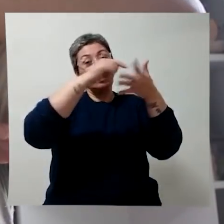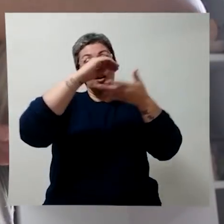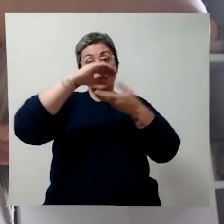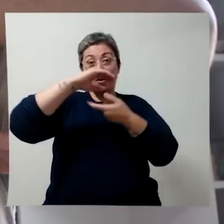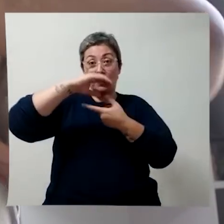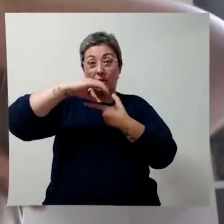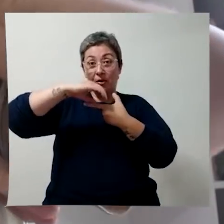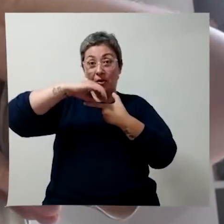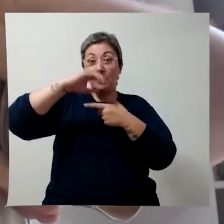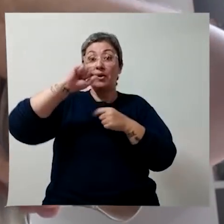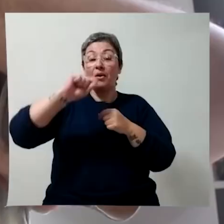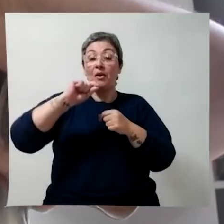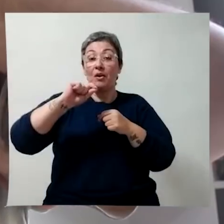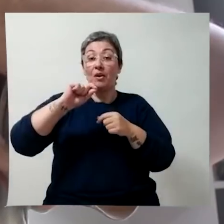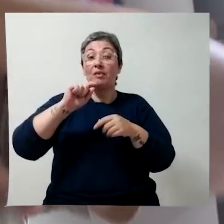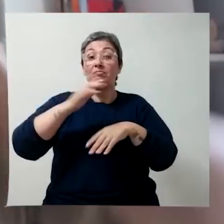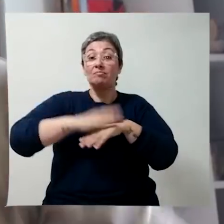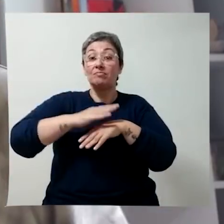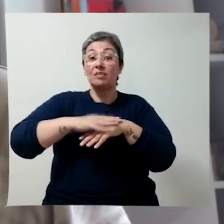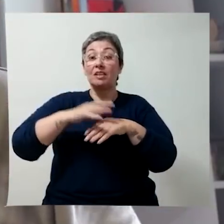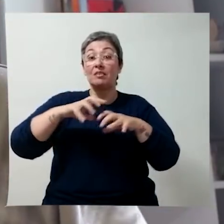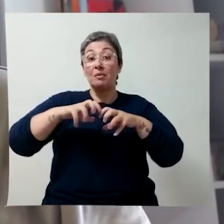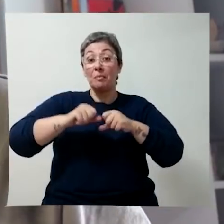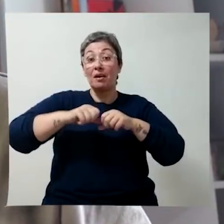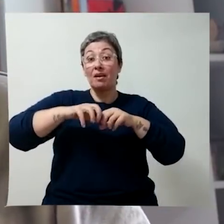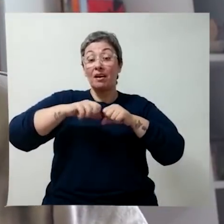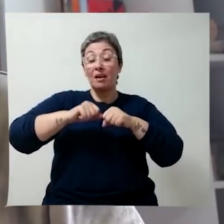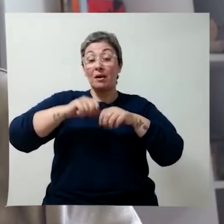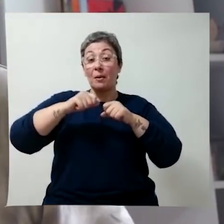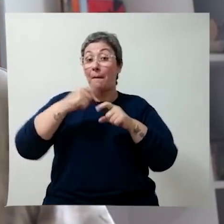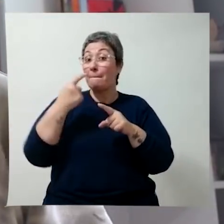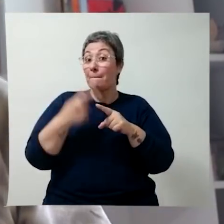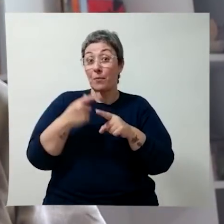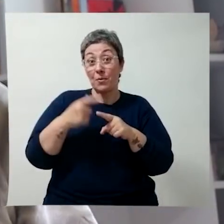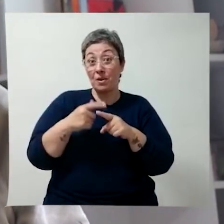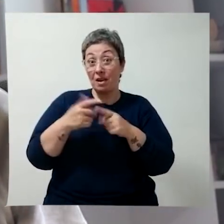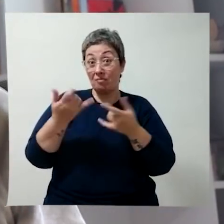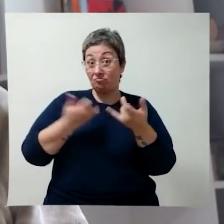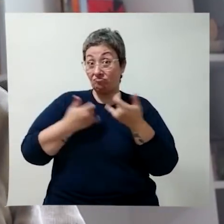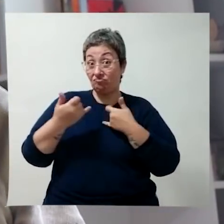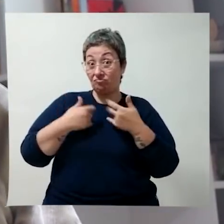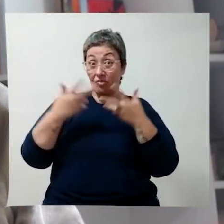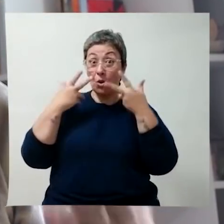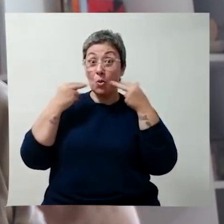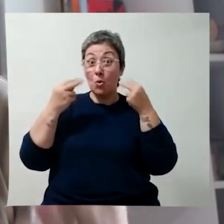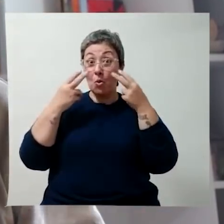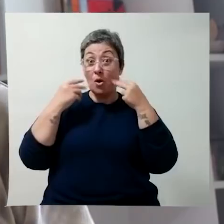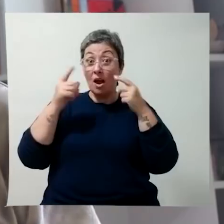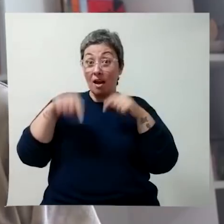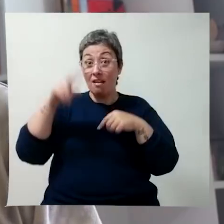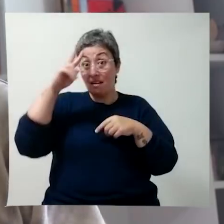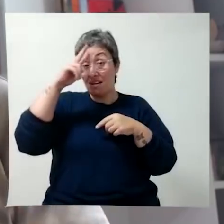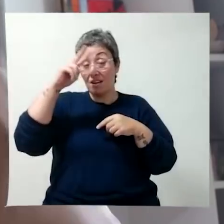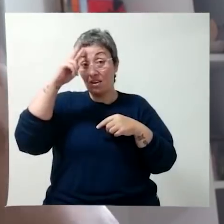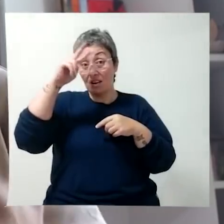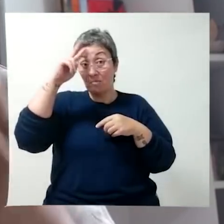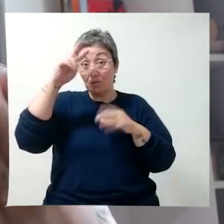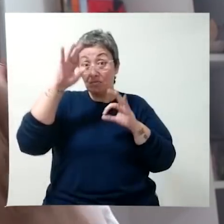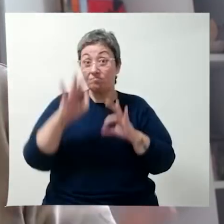casinha. Feita sabe de quê? De barro. Porque contam os índios que foi nessa